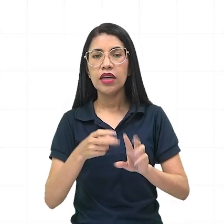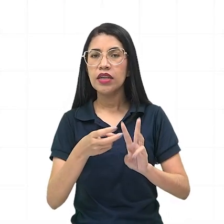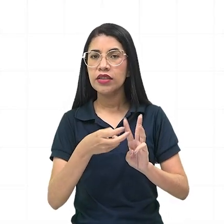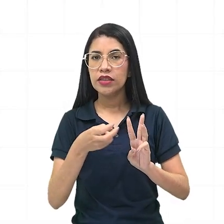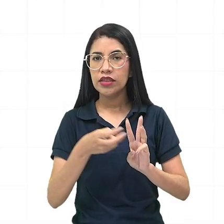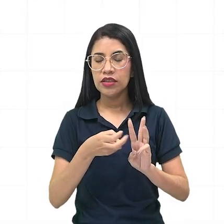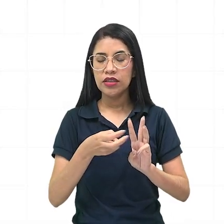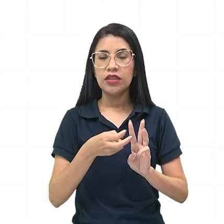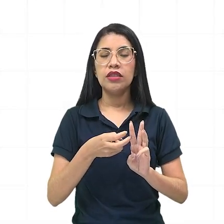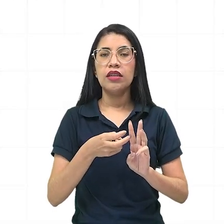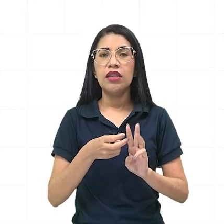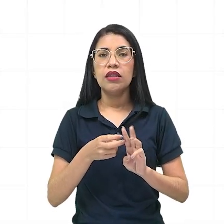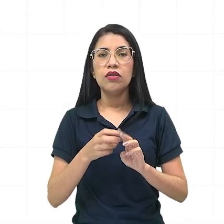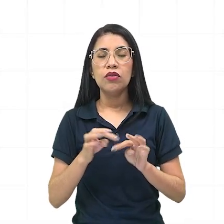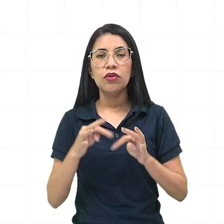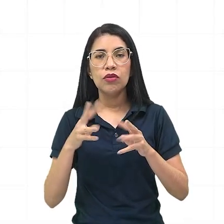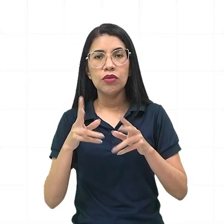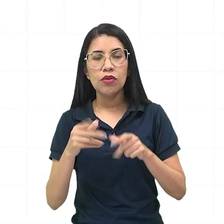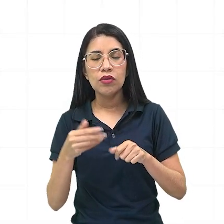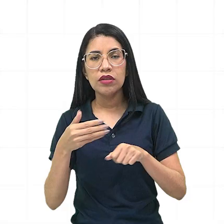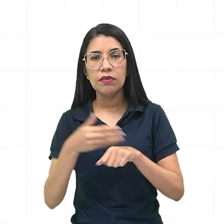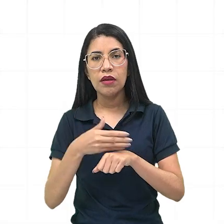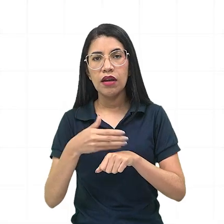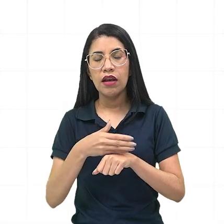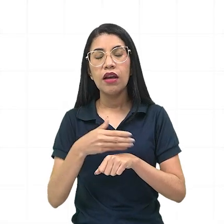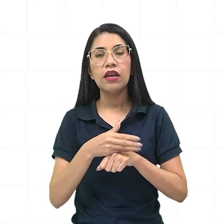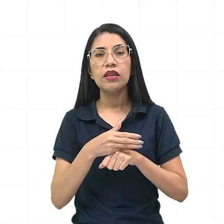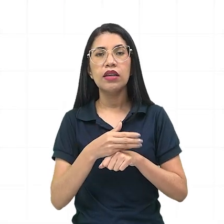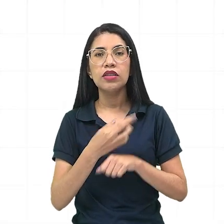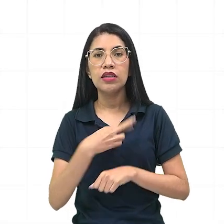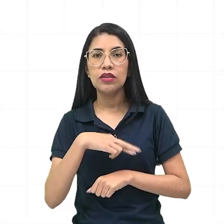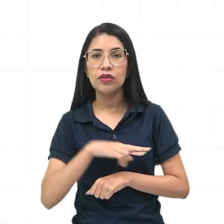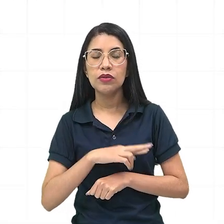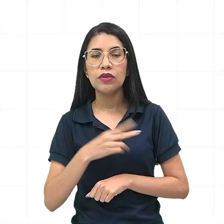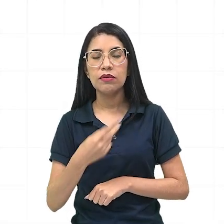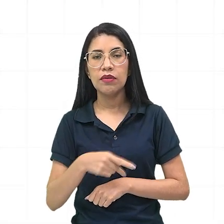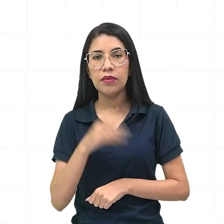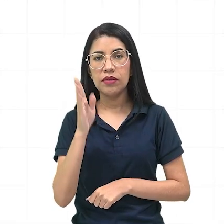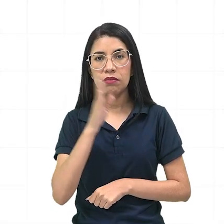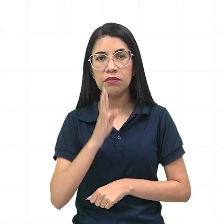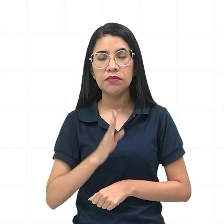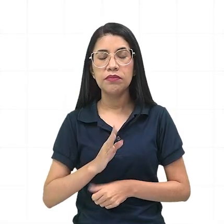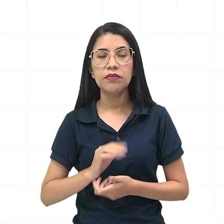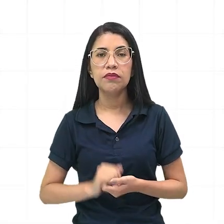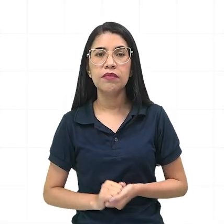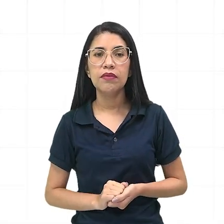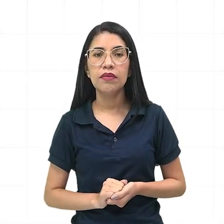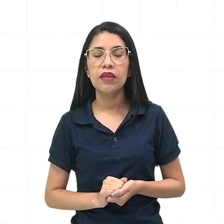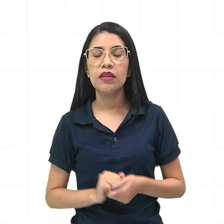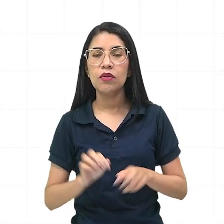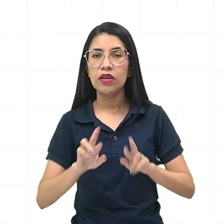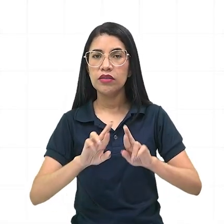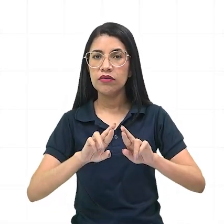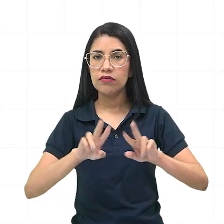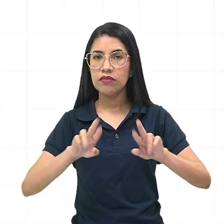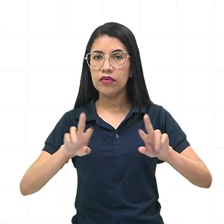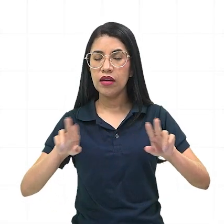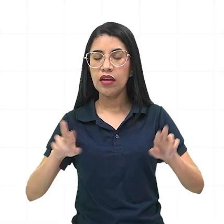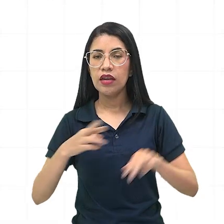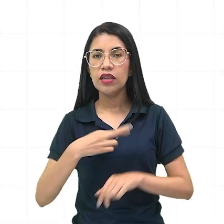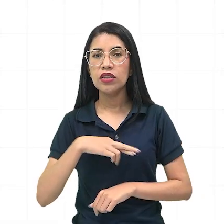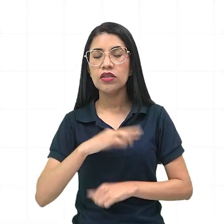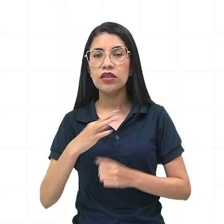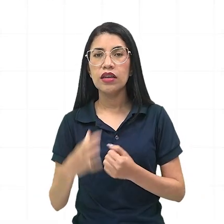todos fazem parte desse mosaico espiritual brasileiro, né? E essa pluralidade, ela